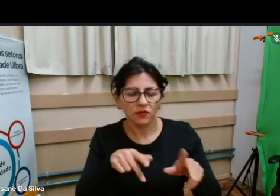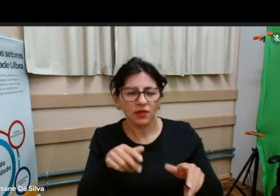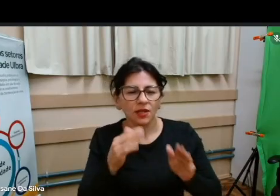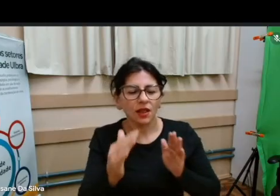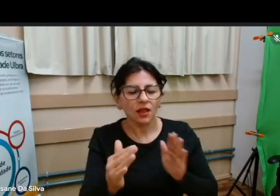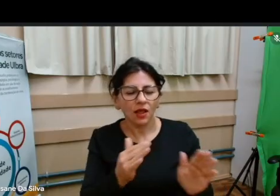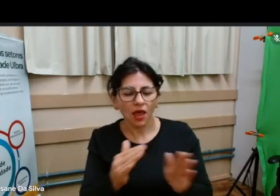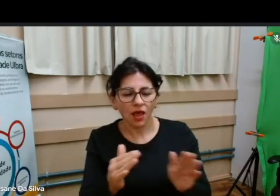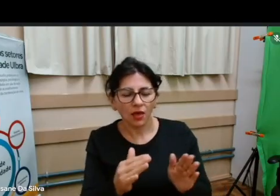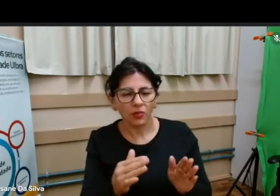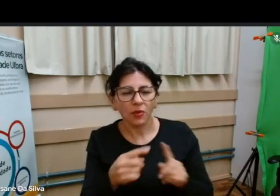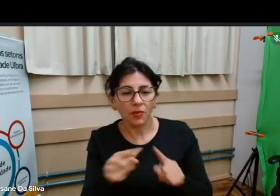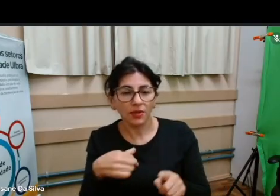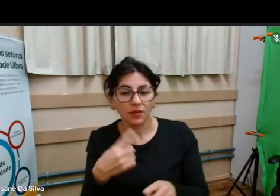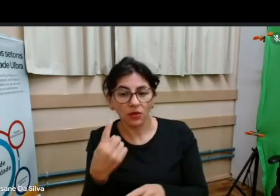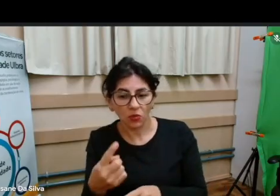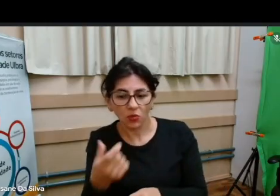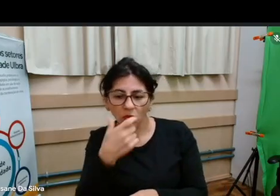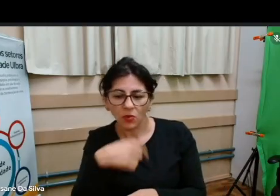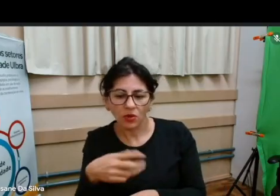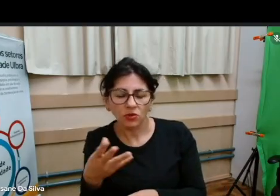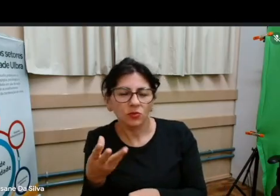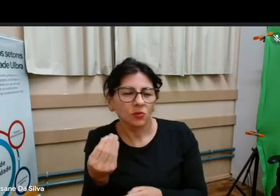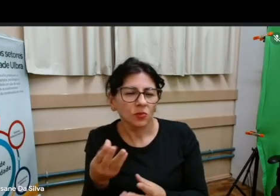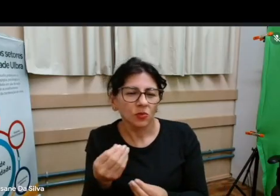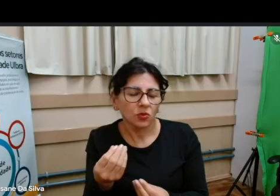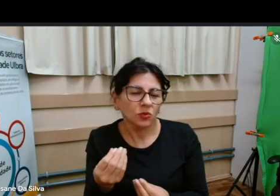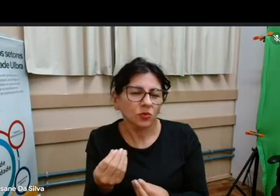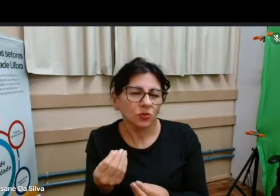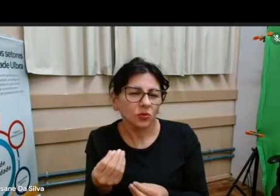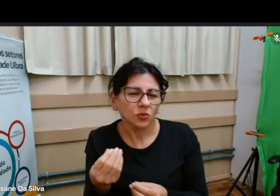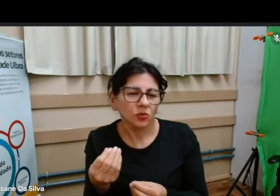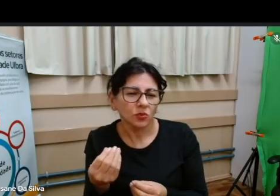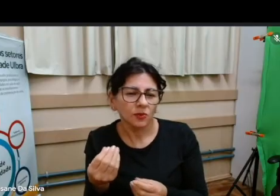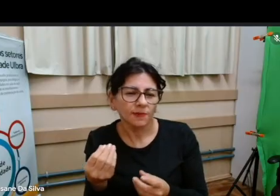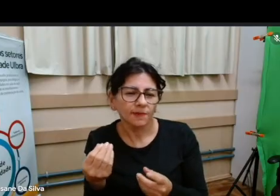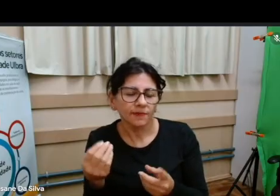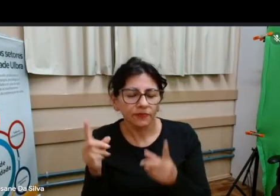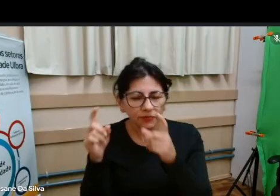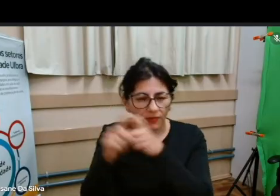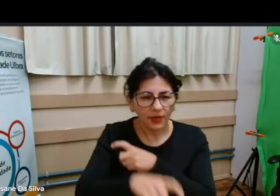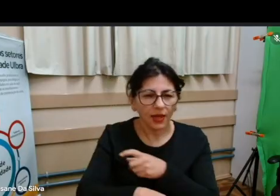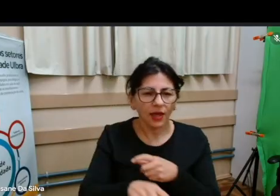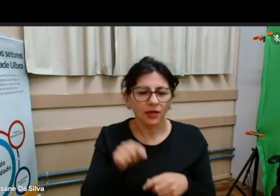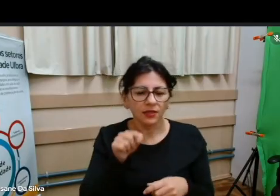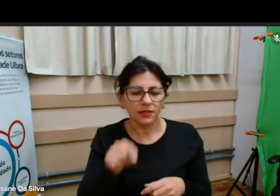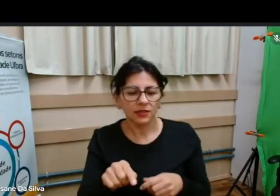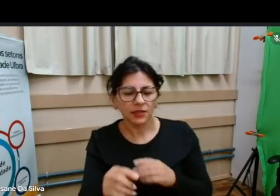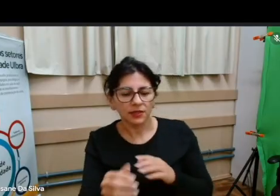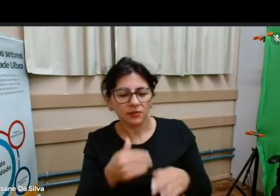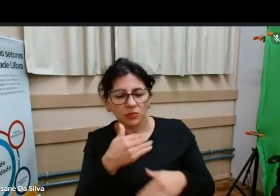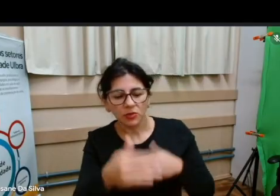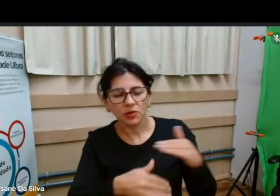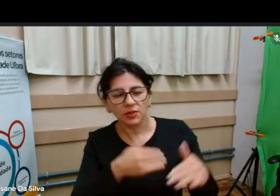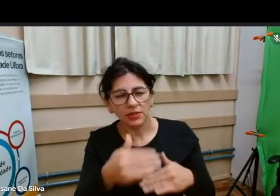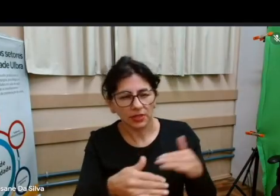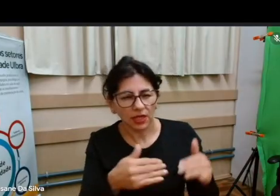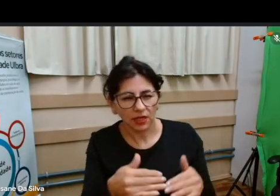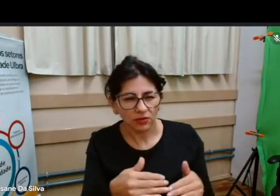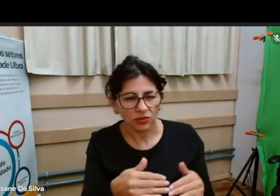acho muito emblemático sobre isso que eu tô falando de processo de subjetivação e governamento de Corpos pela